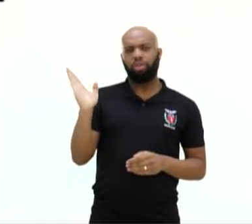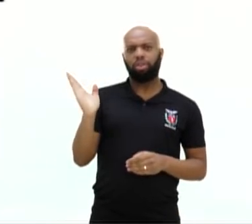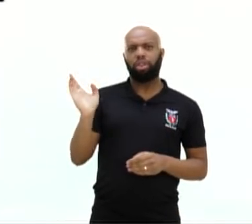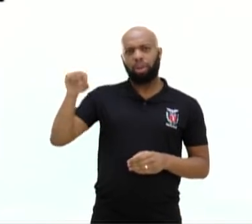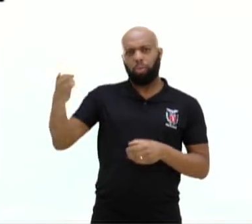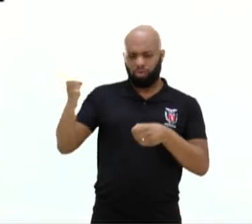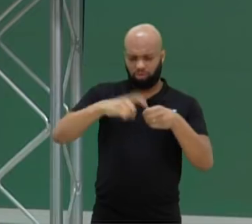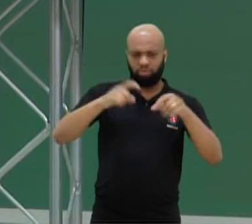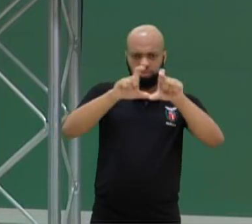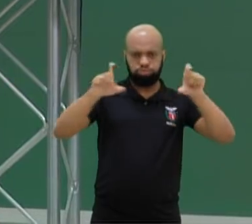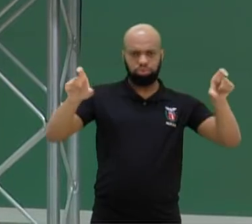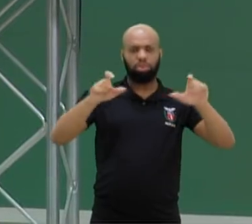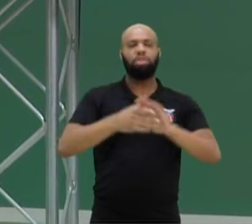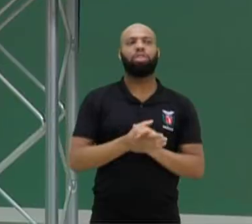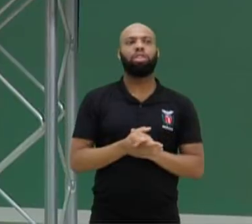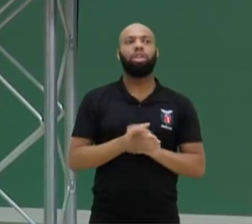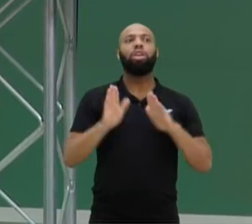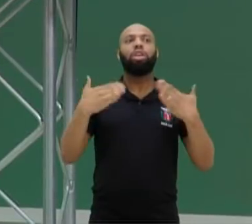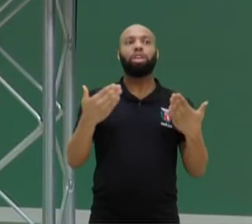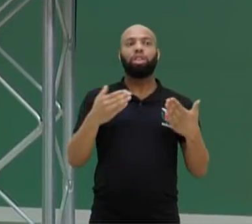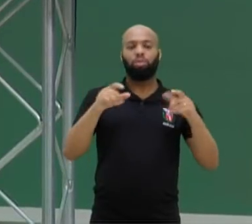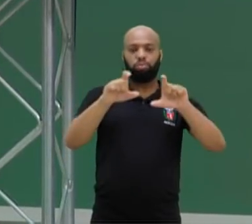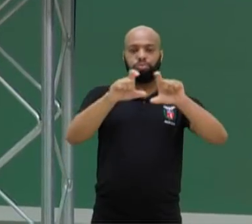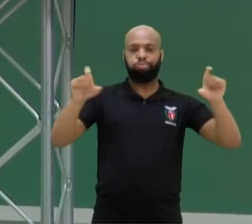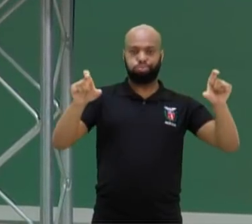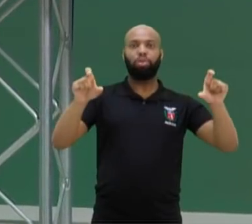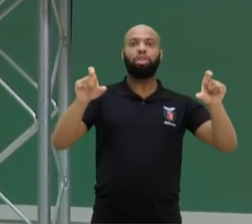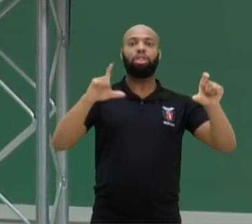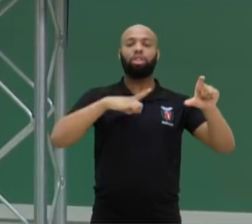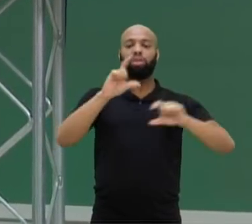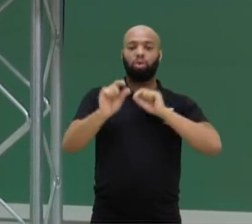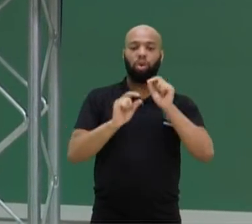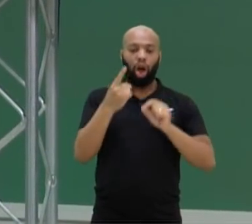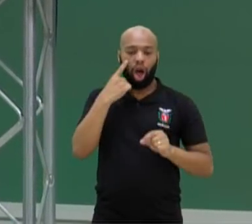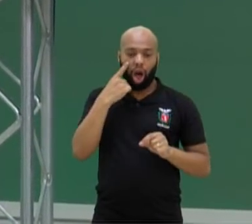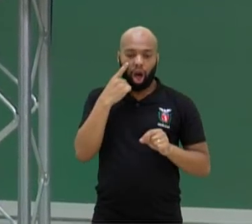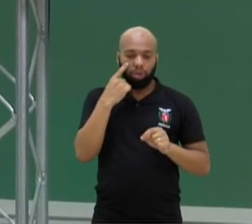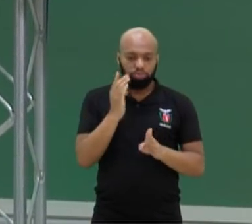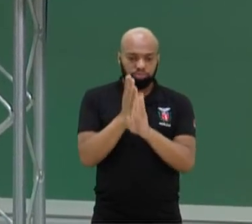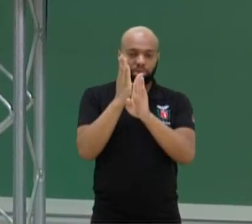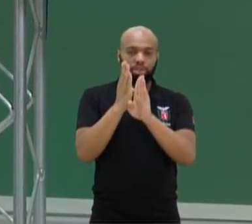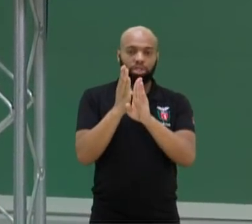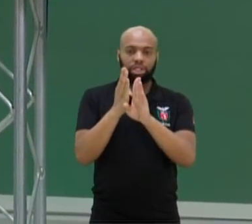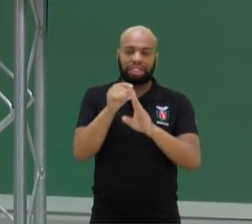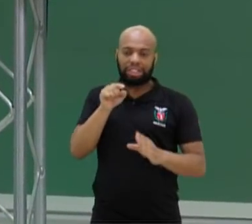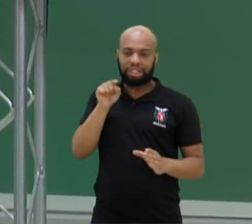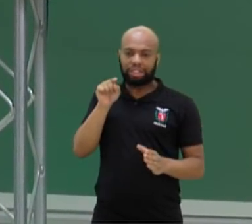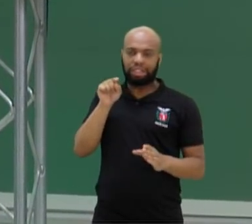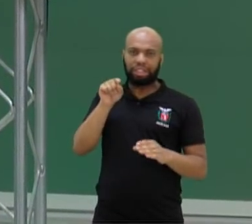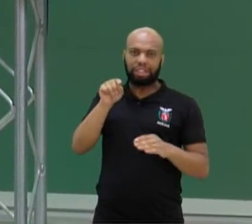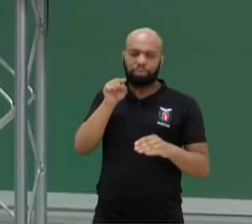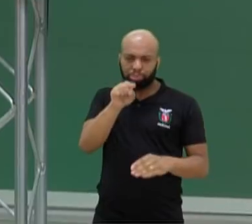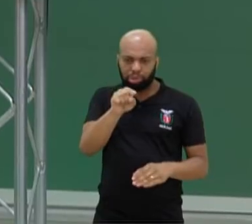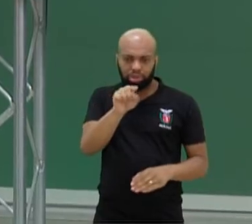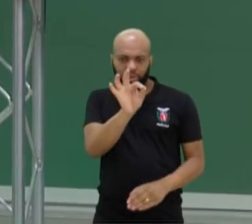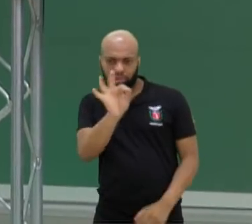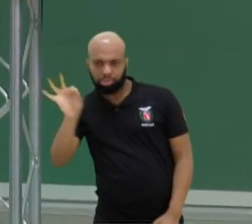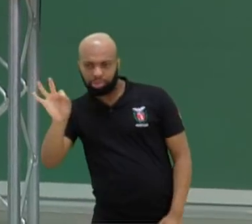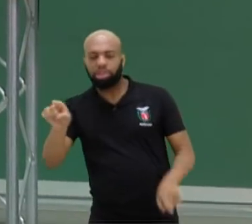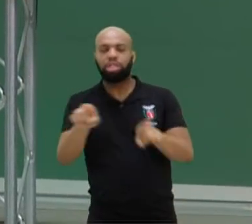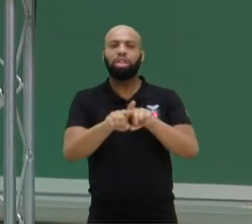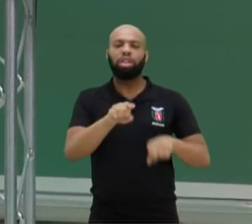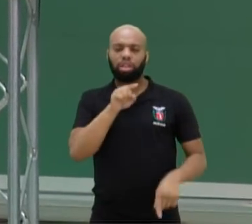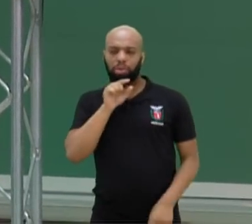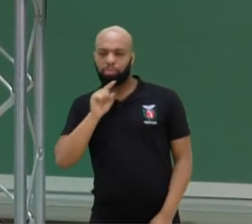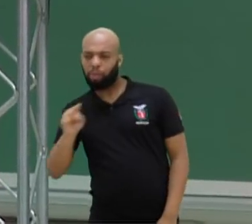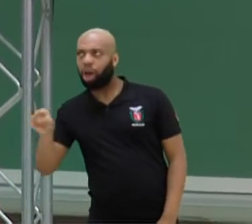Da seguinte forma, ela considera o centro e seus pontos que formam, né, a circunferência. Por exemplo, aqui a